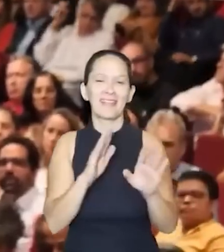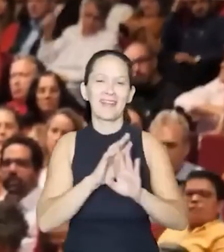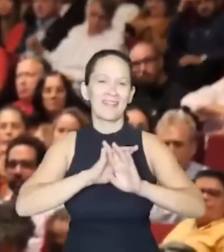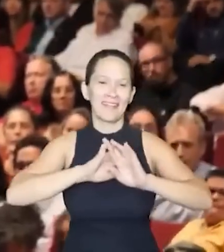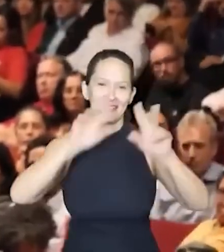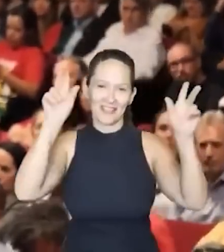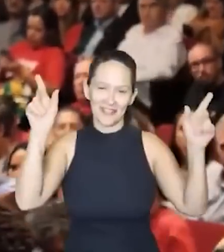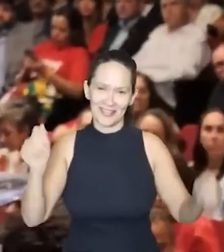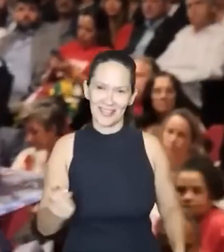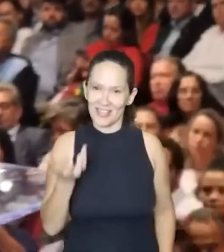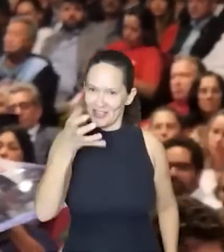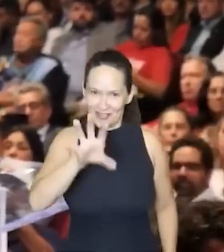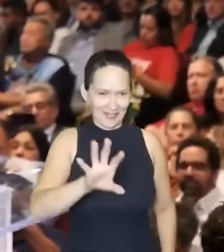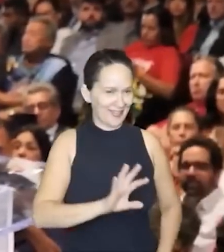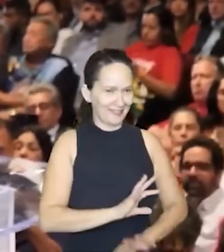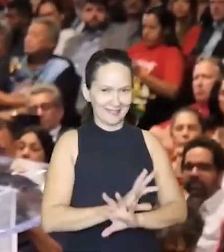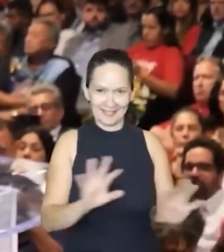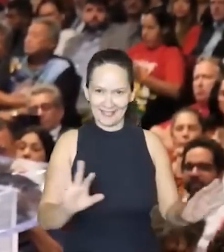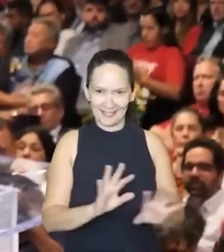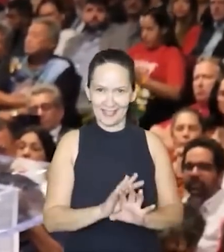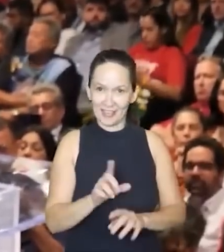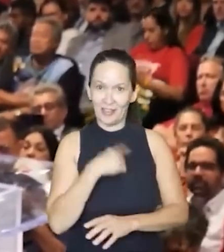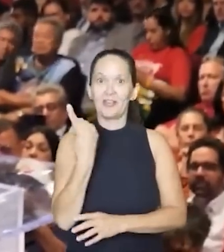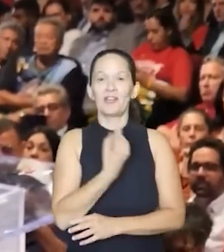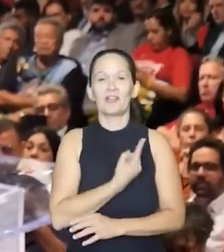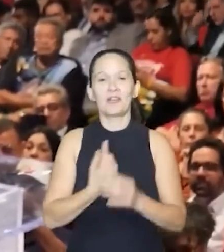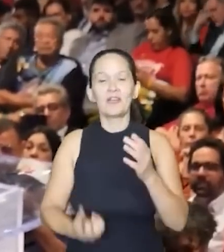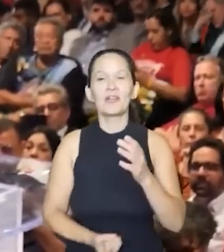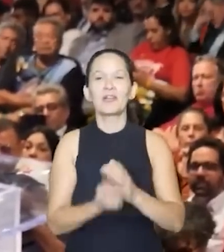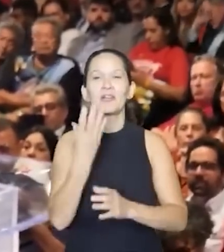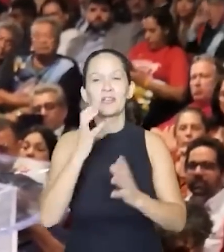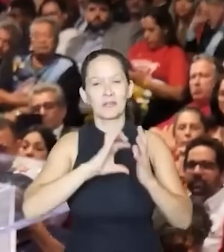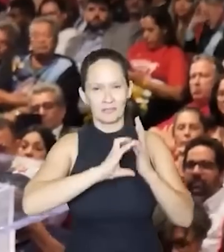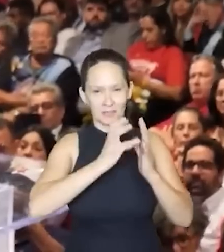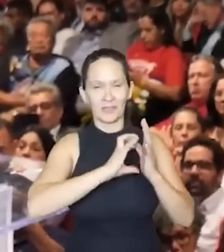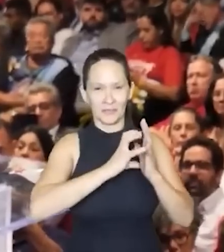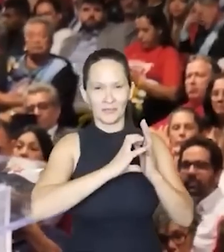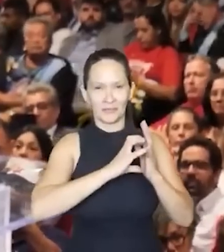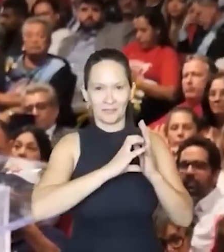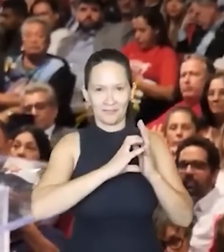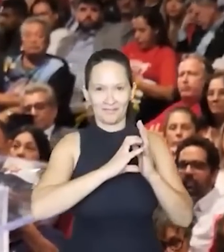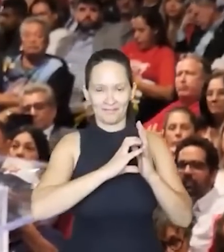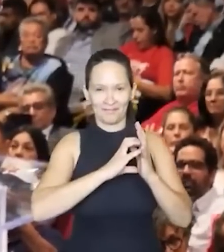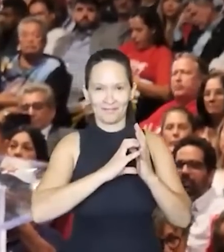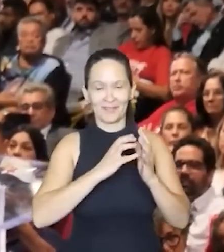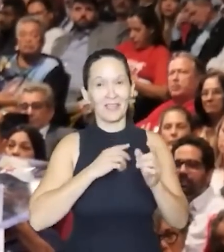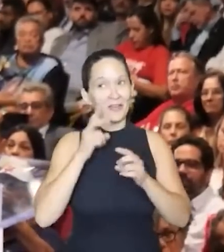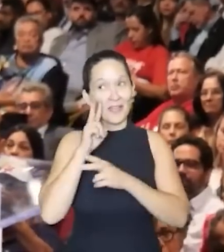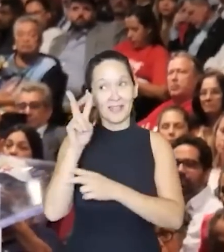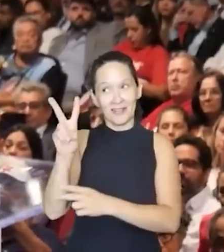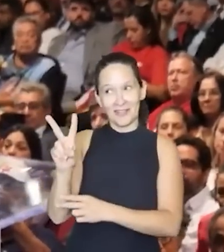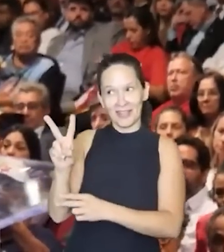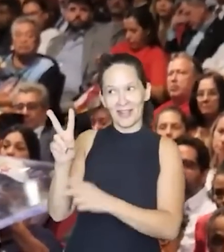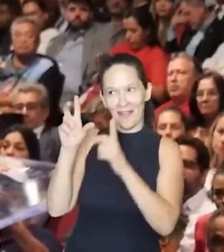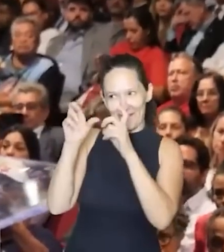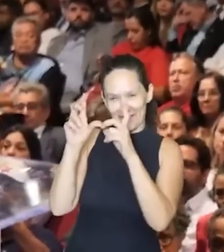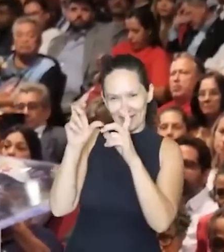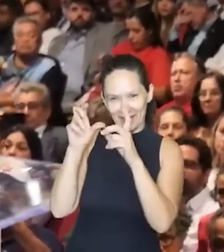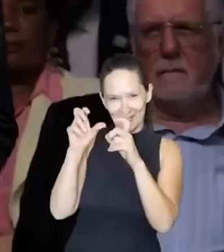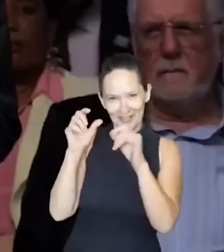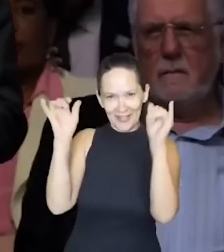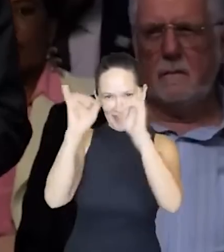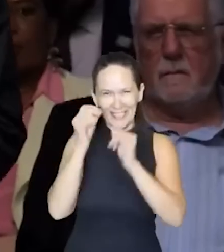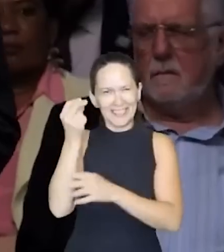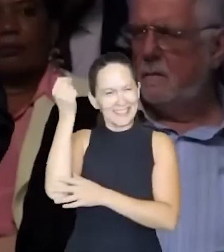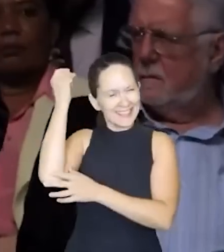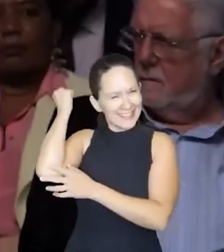quer isso. Quando nós criamos esse partido, eu estava vendo aquela fotografia, aquela imagem antiga,